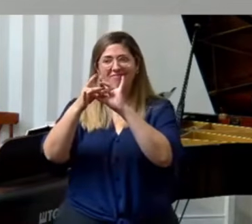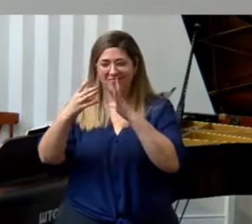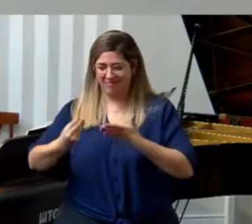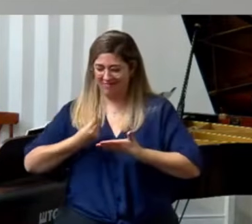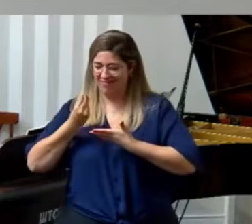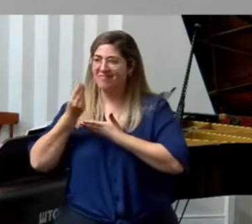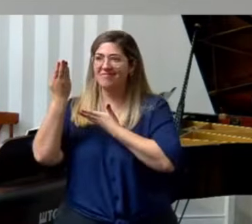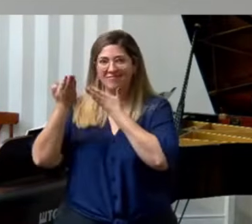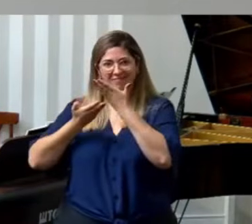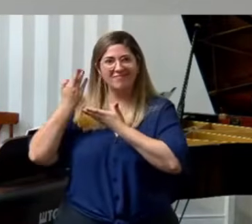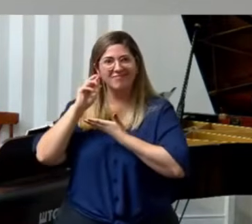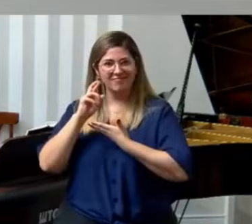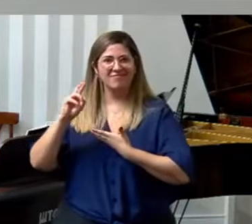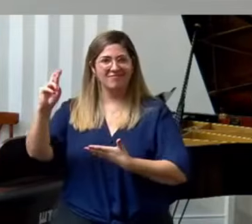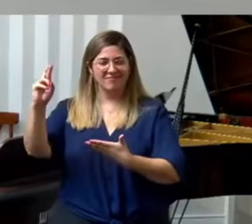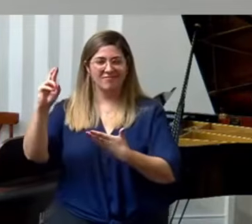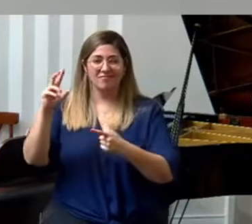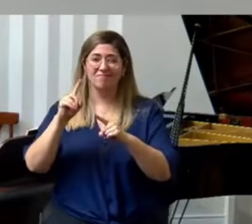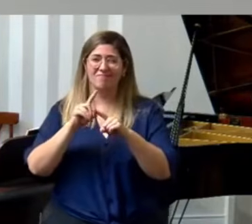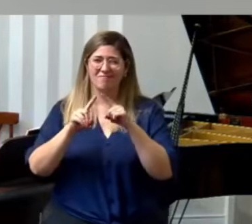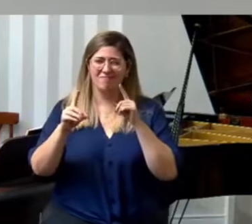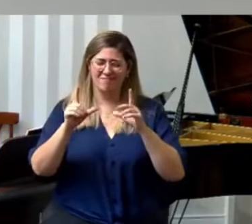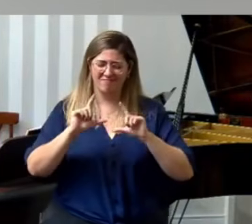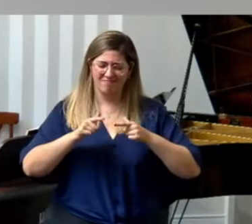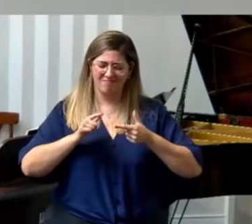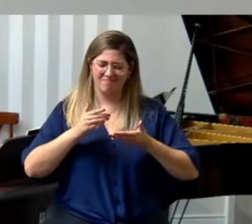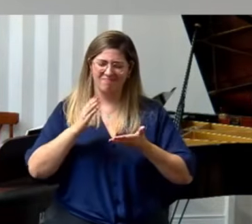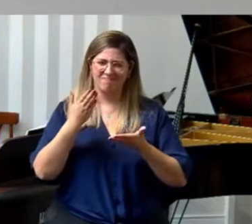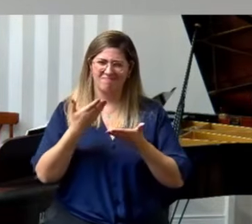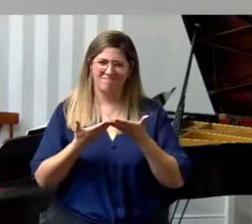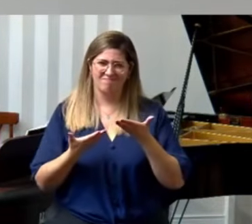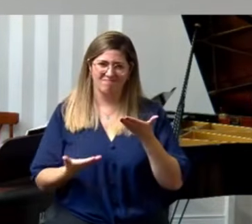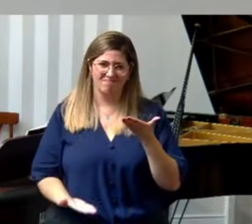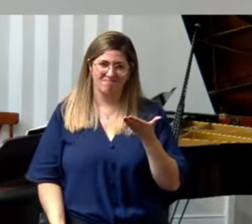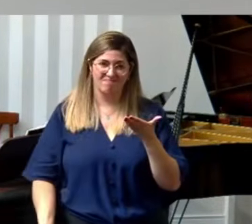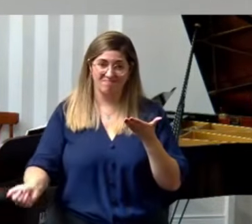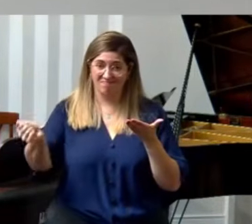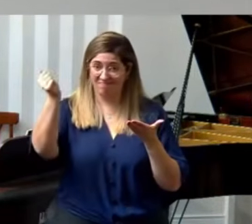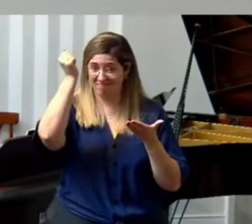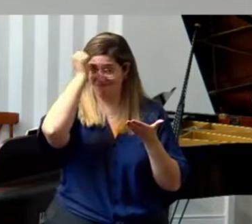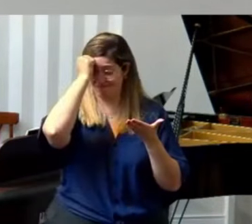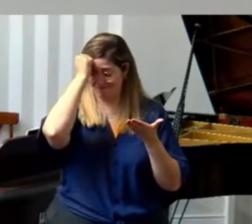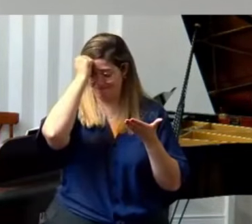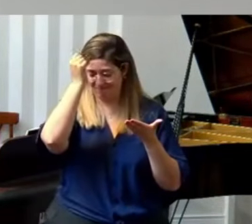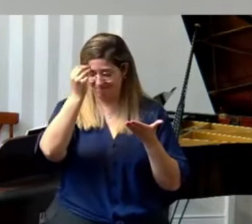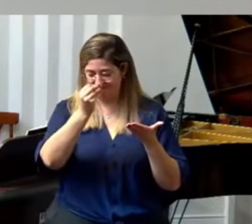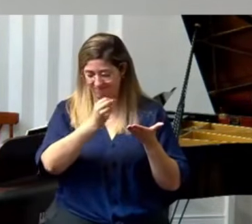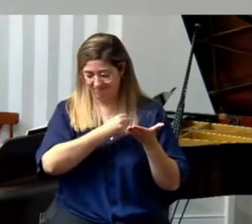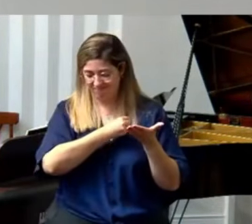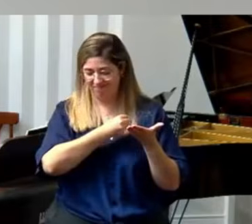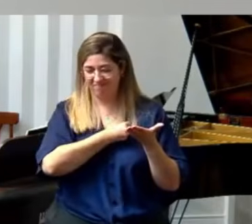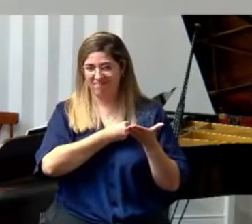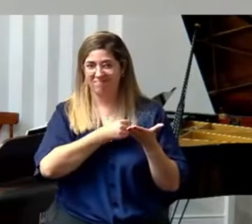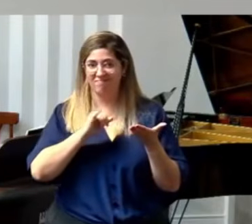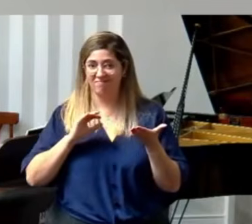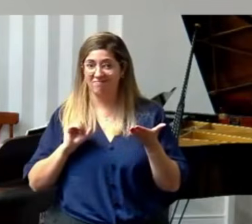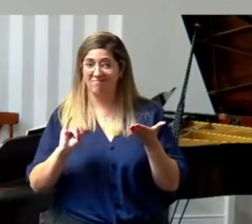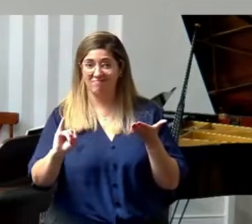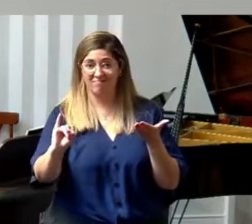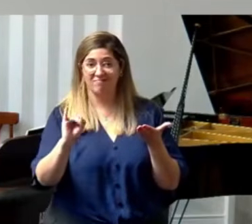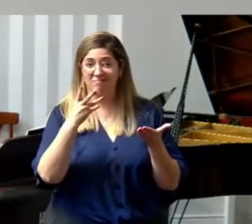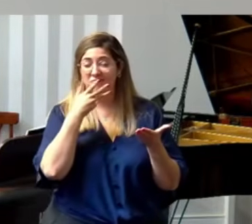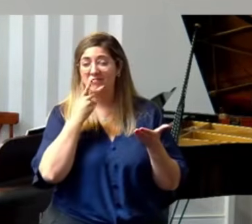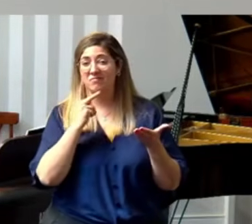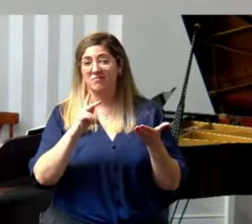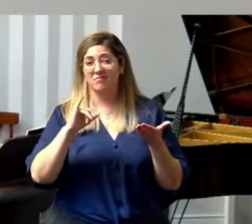uma vida com Deus. Mas Israel falhou neste compromisso. Isaías, no capítulo 42,